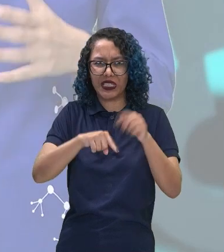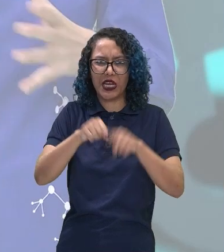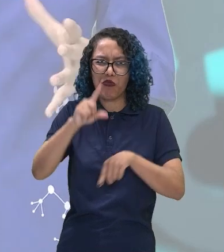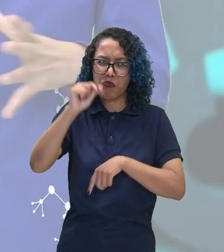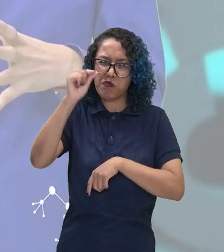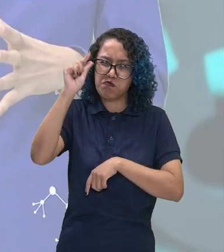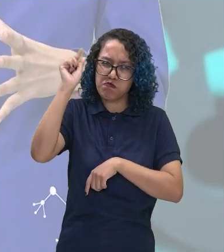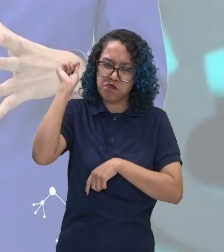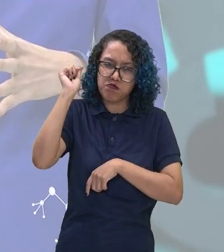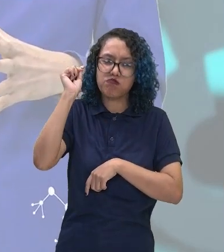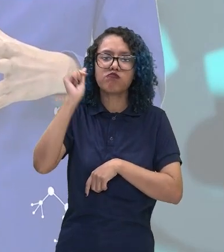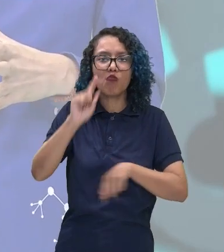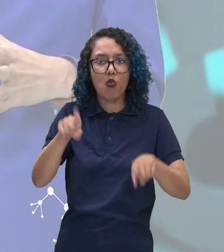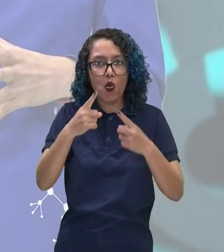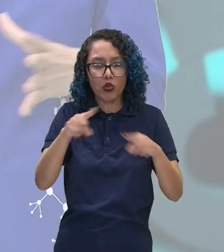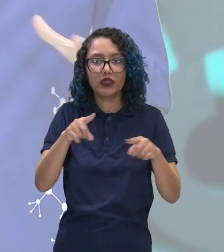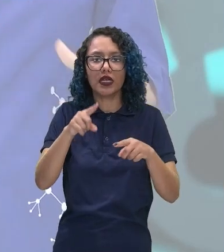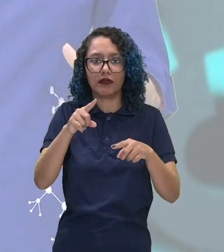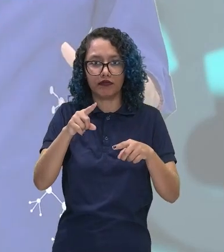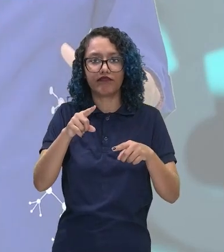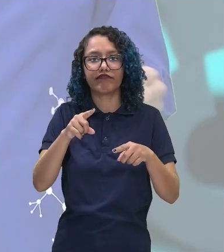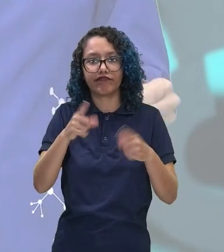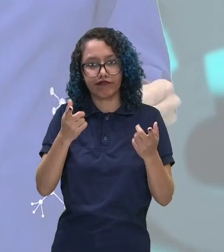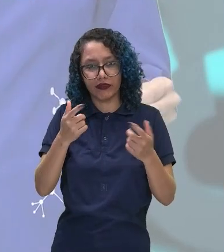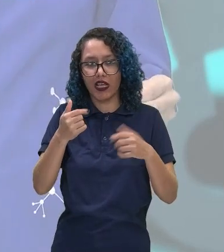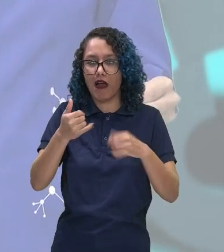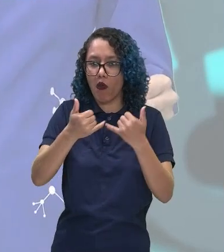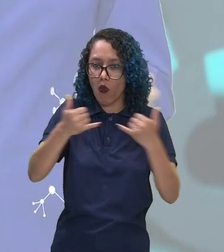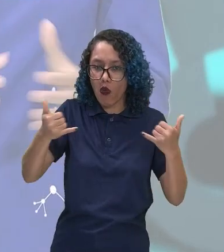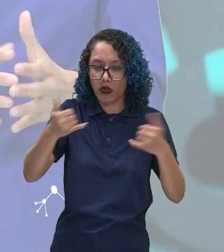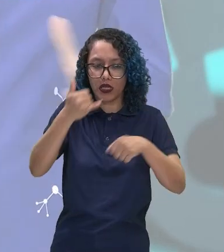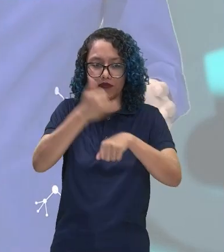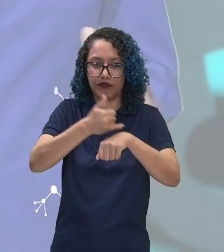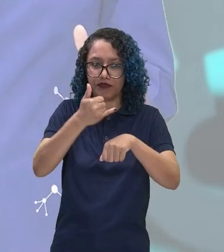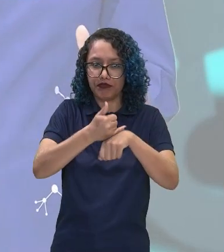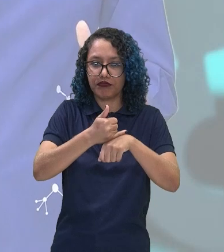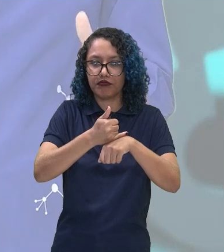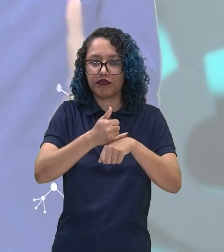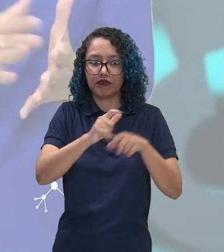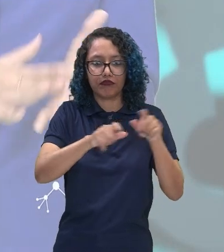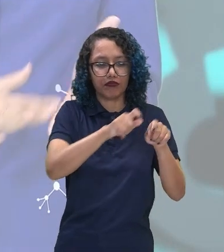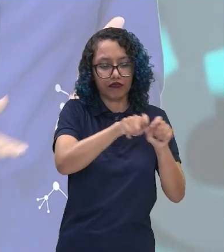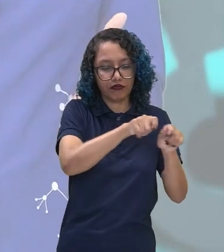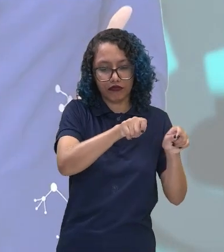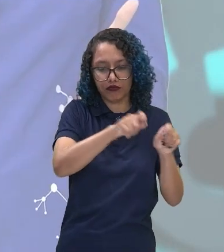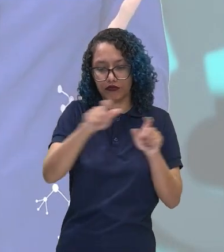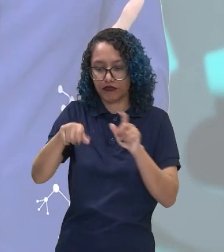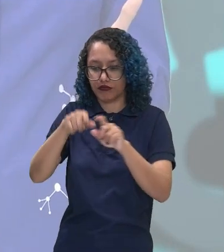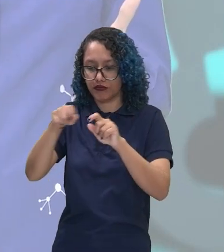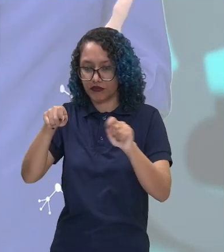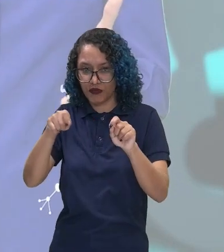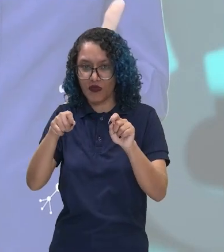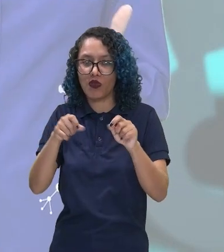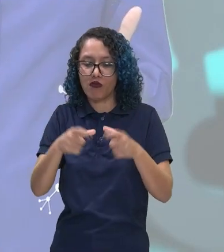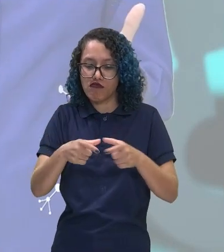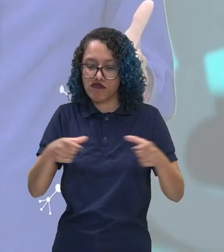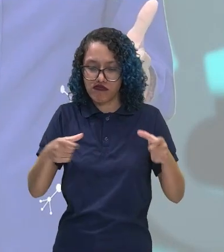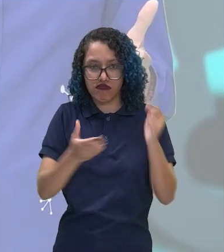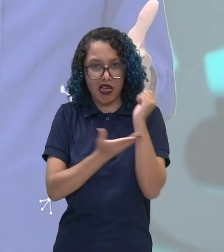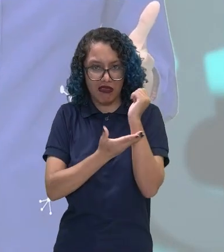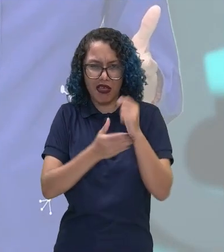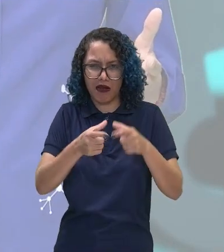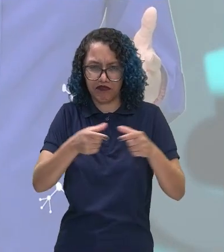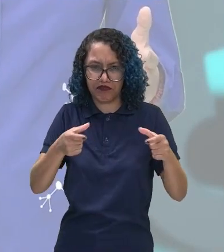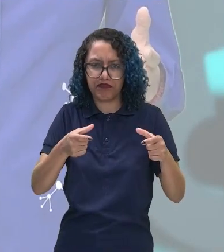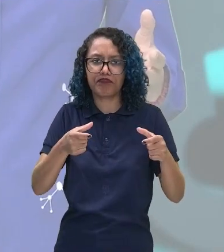que era basicamente uma corda de metal esticada ali sobre um corpo que era feito de madeira, que